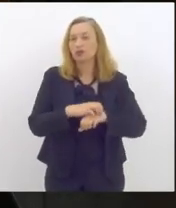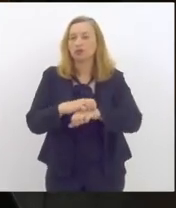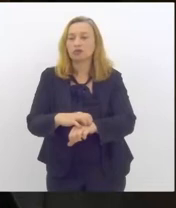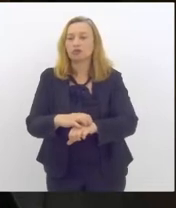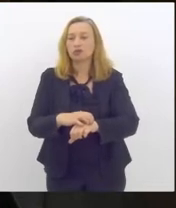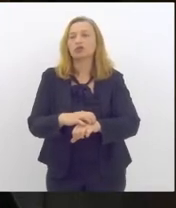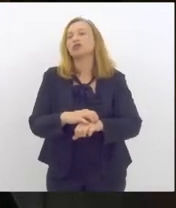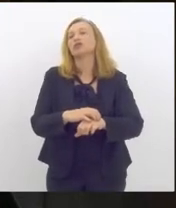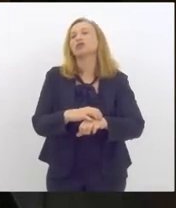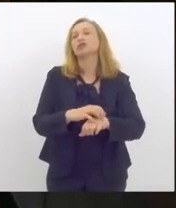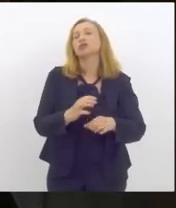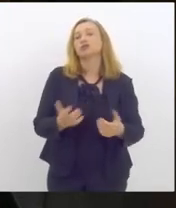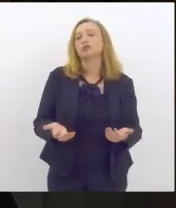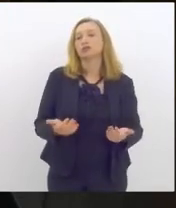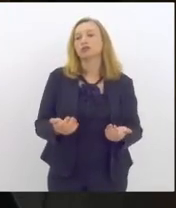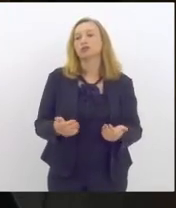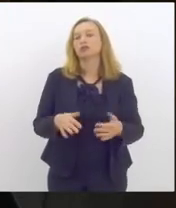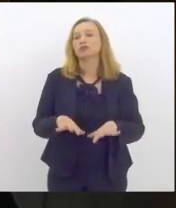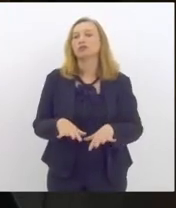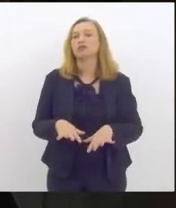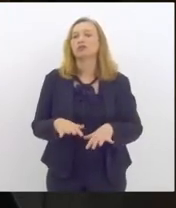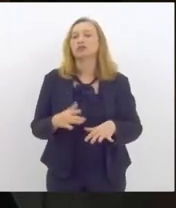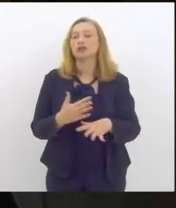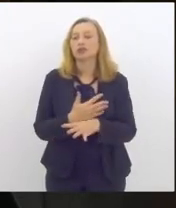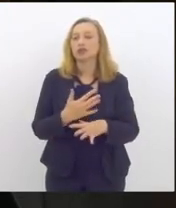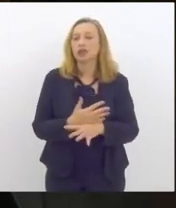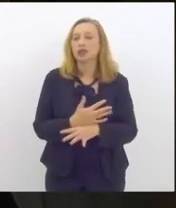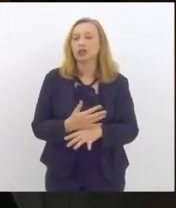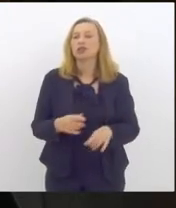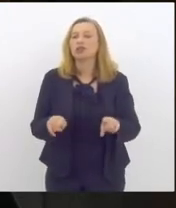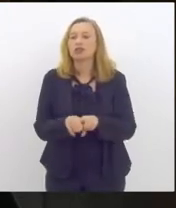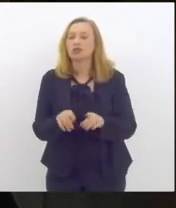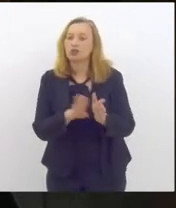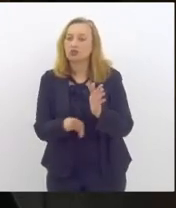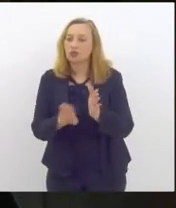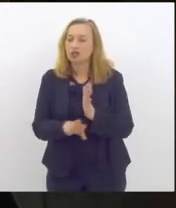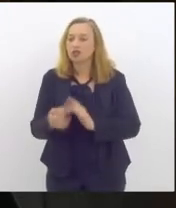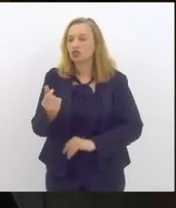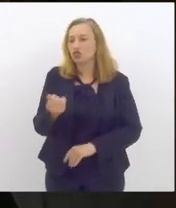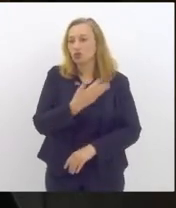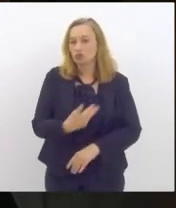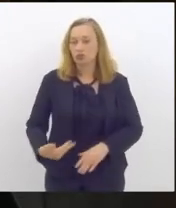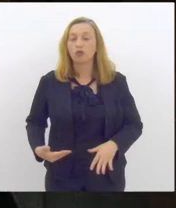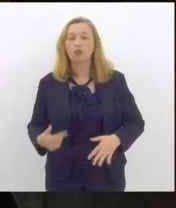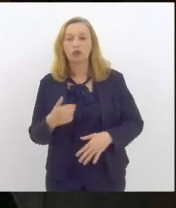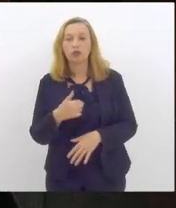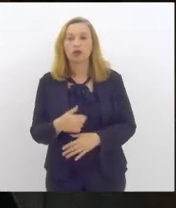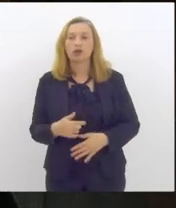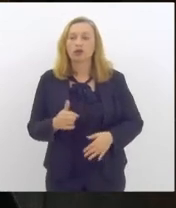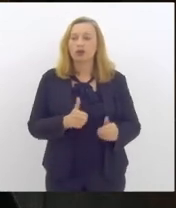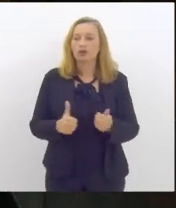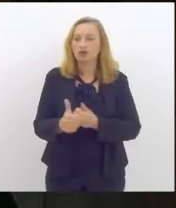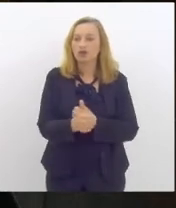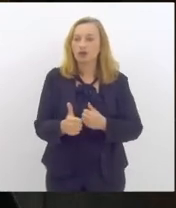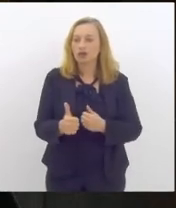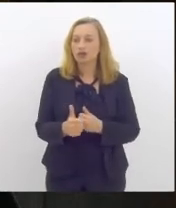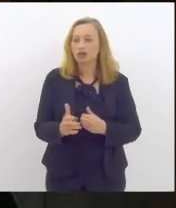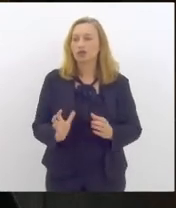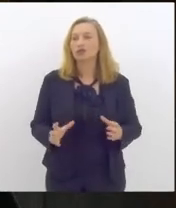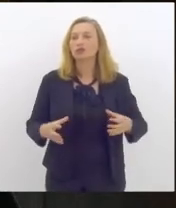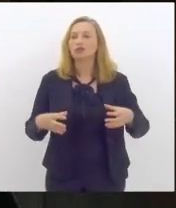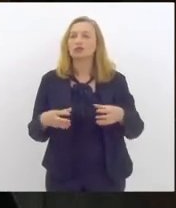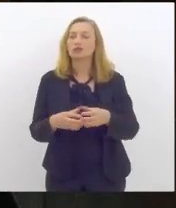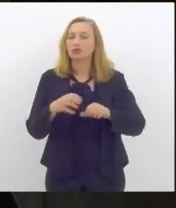mundo O que é o mesmo tempo desperdiçam do dinheiro público Eu preciso da frente parlamentar o